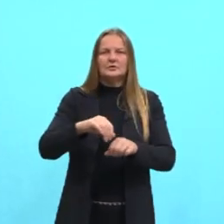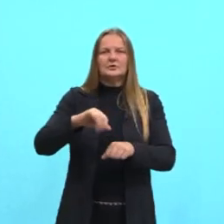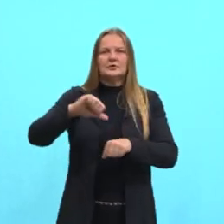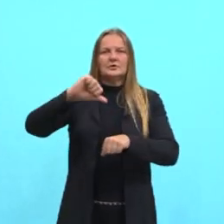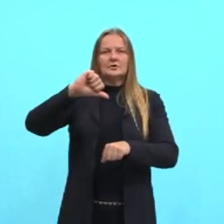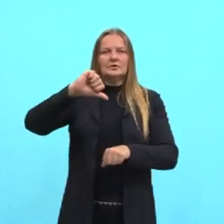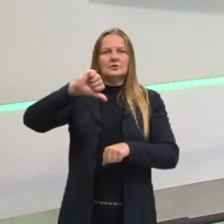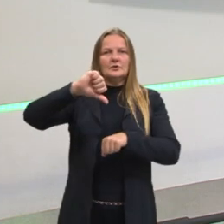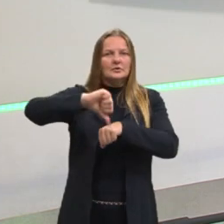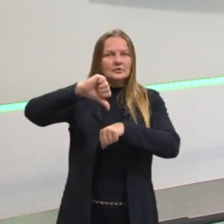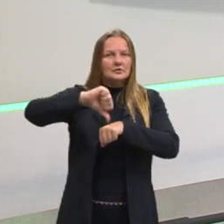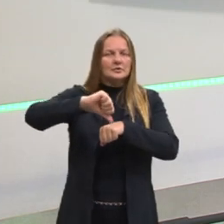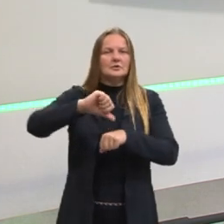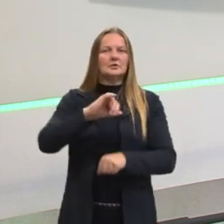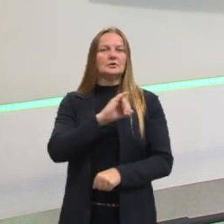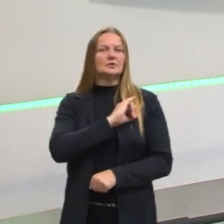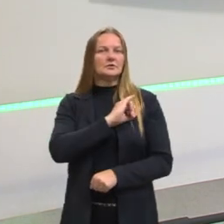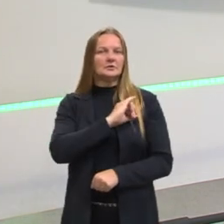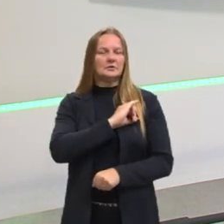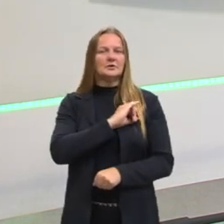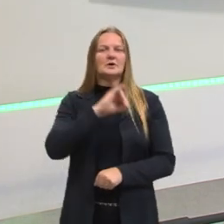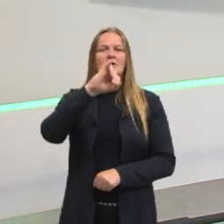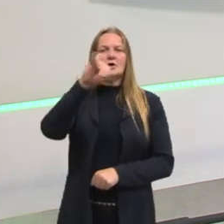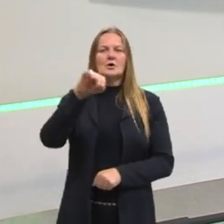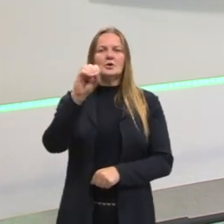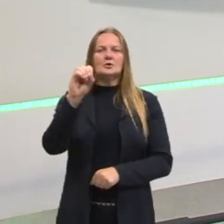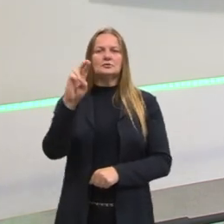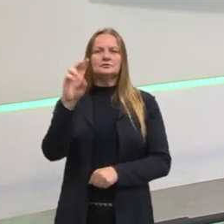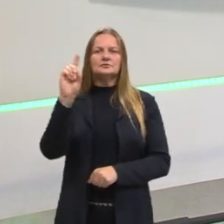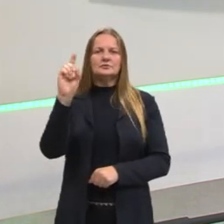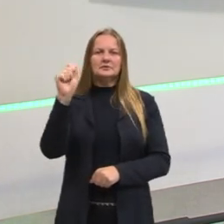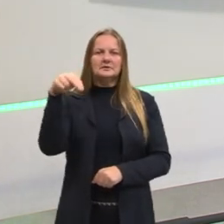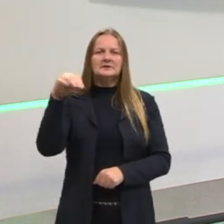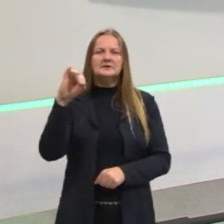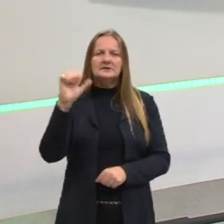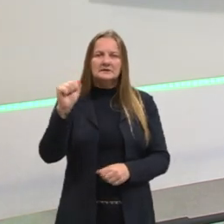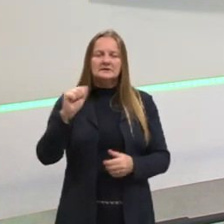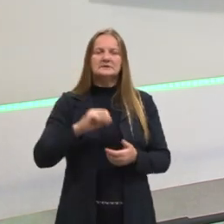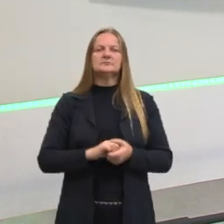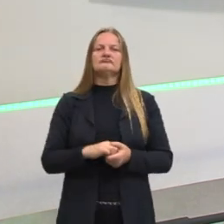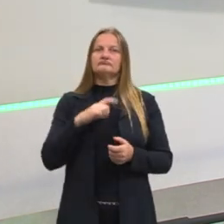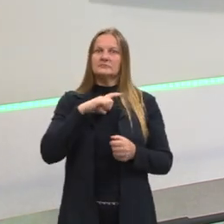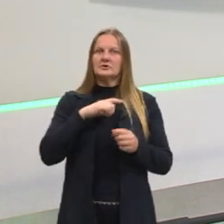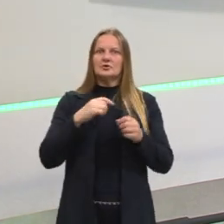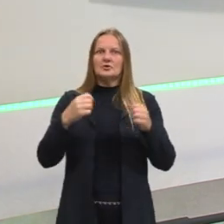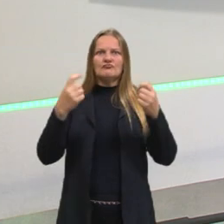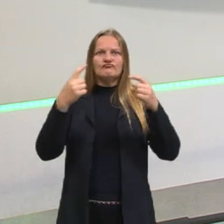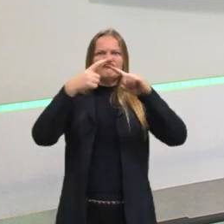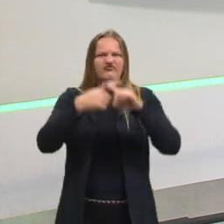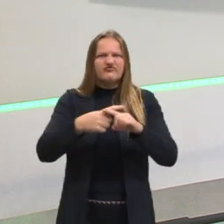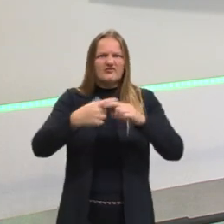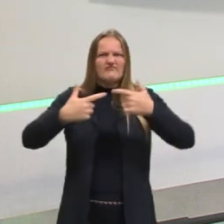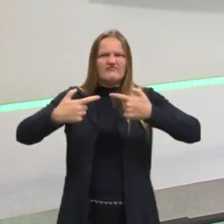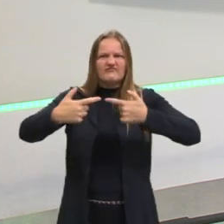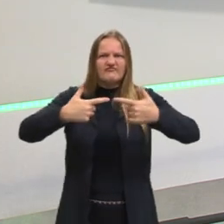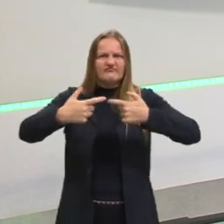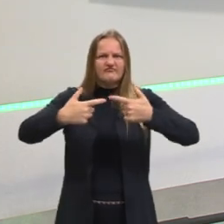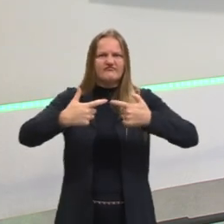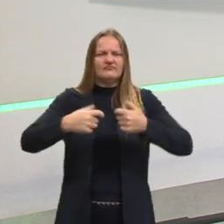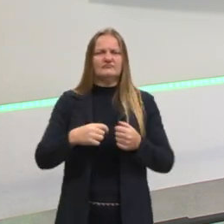Iraque Irã e Jordânia essa região que a gente bem conhece devido aos seus tantos conflitos na